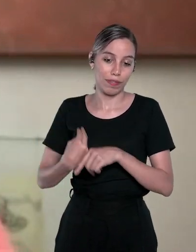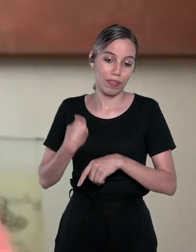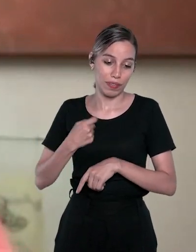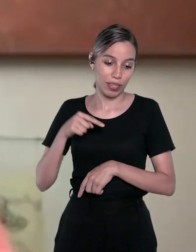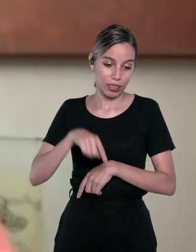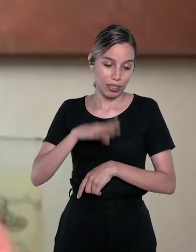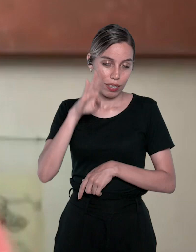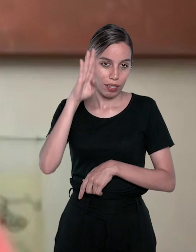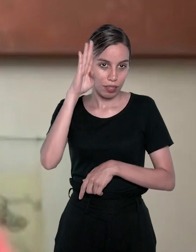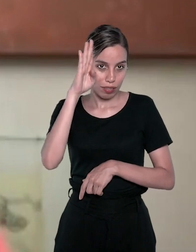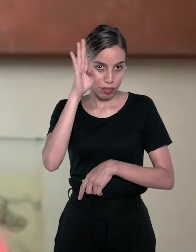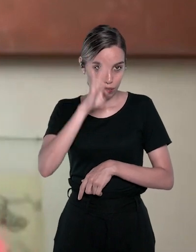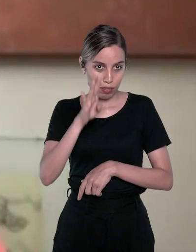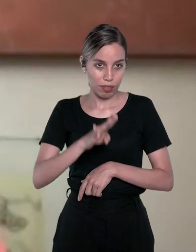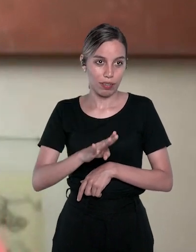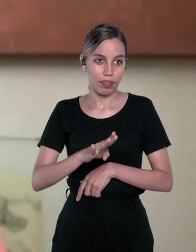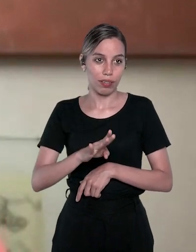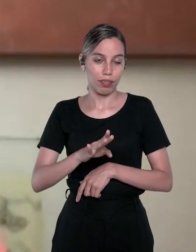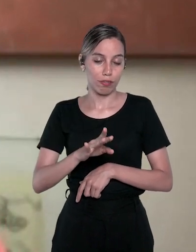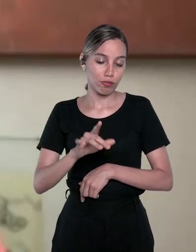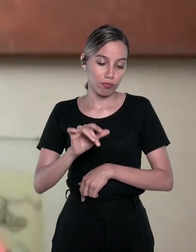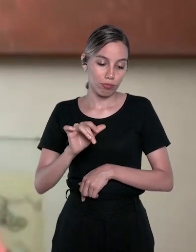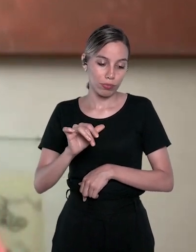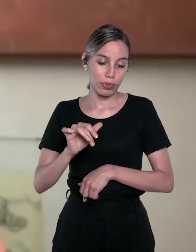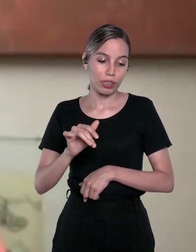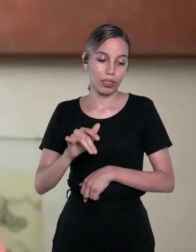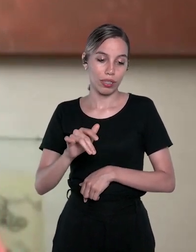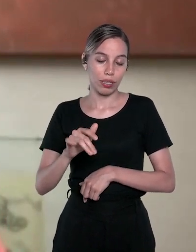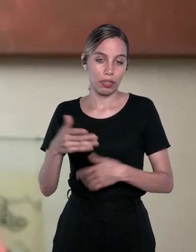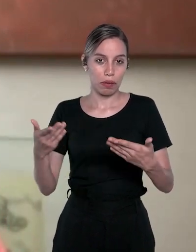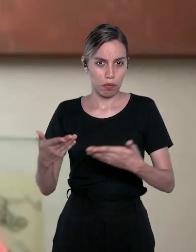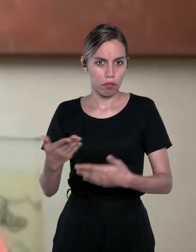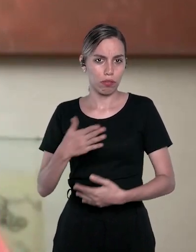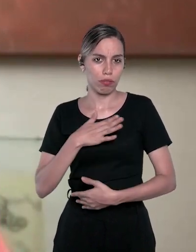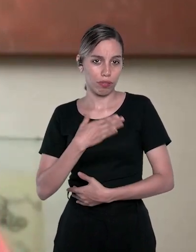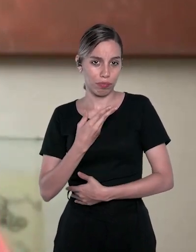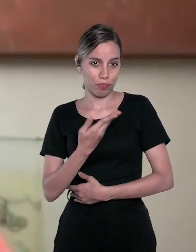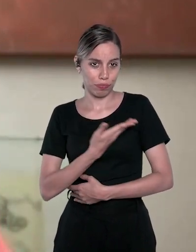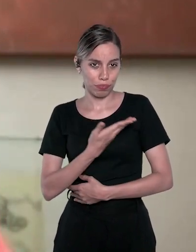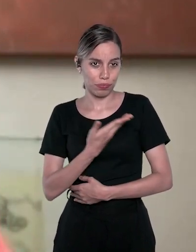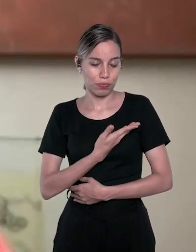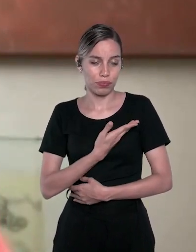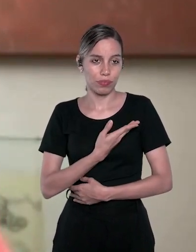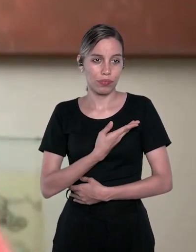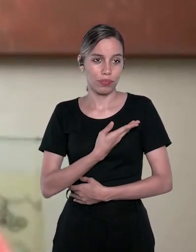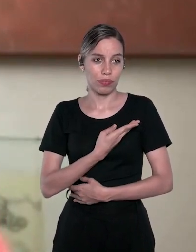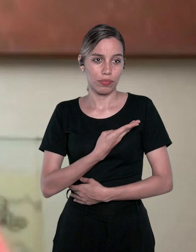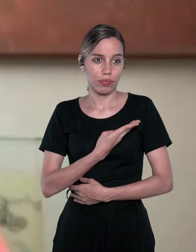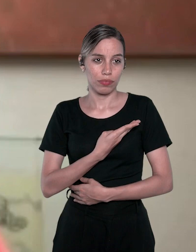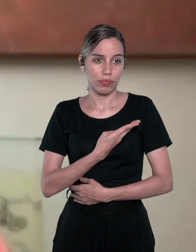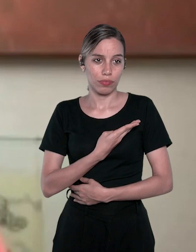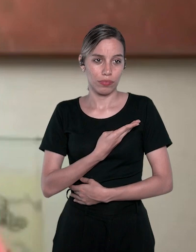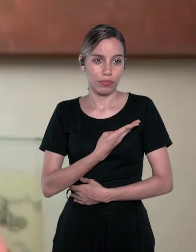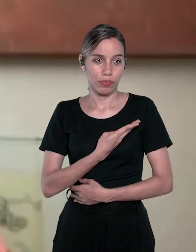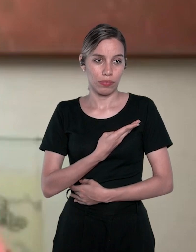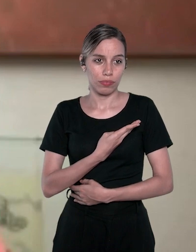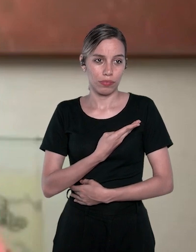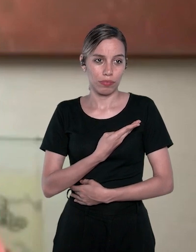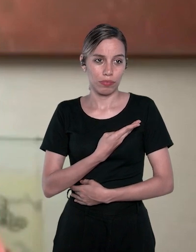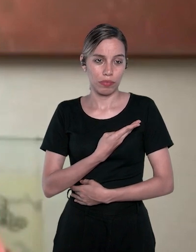que viveu no Brasil e aqui se tornou minha amiga. E ela